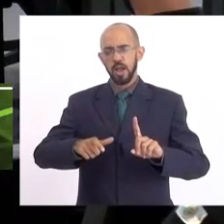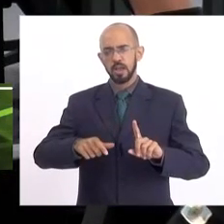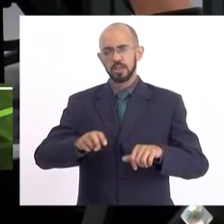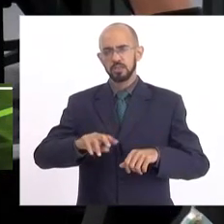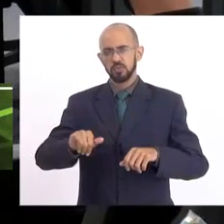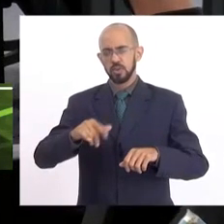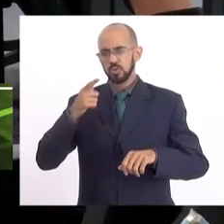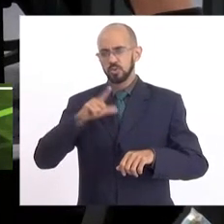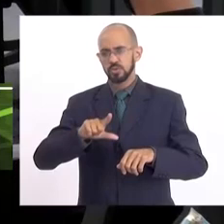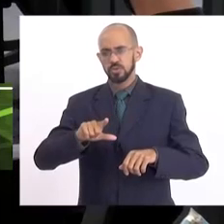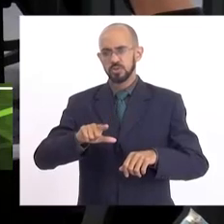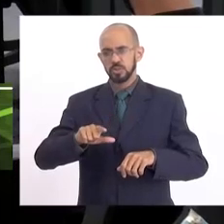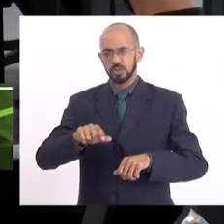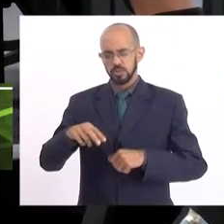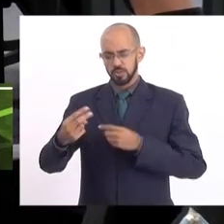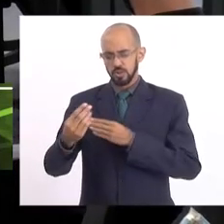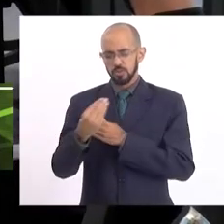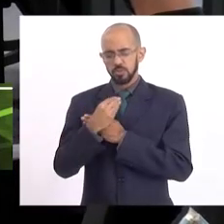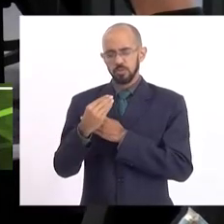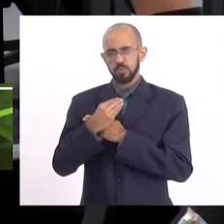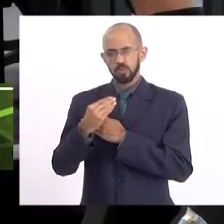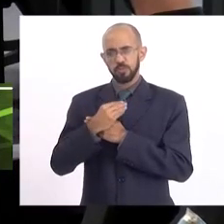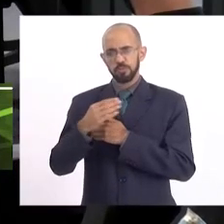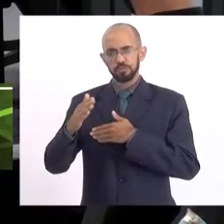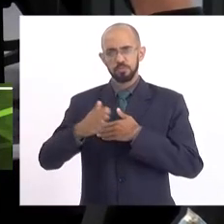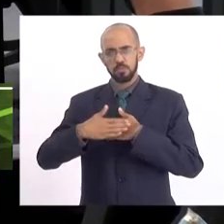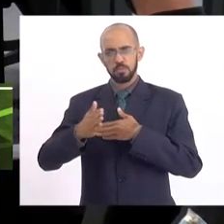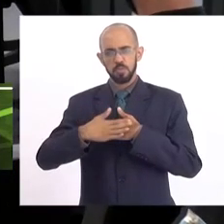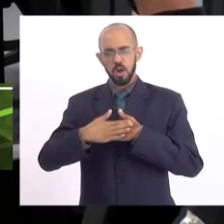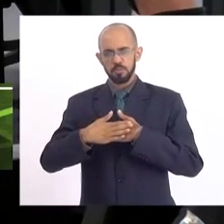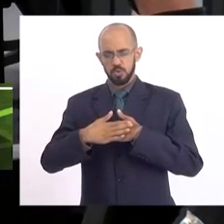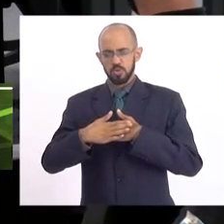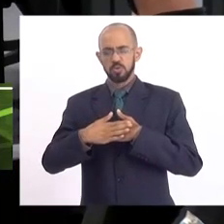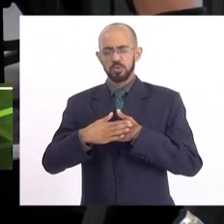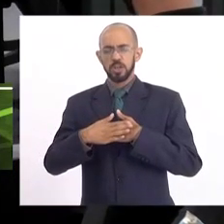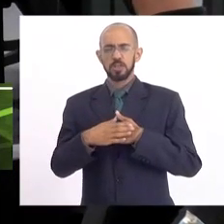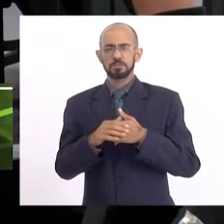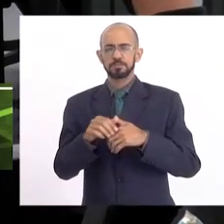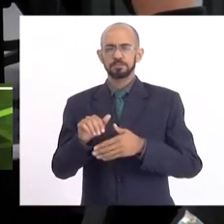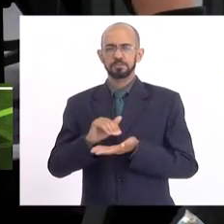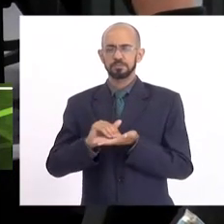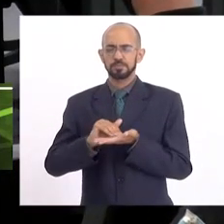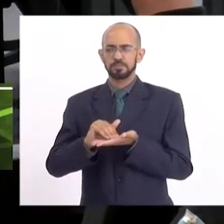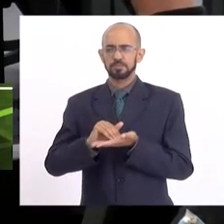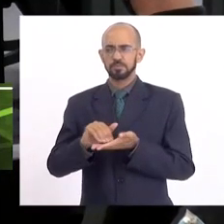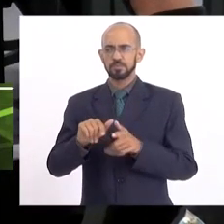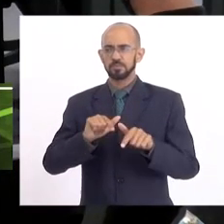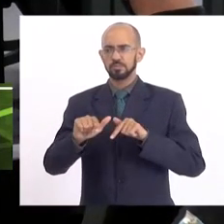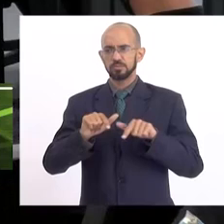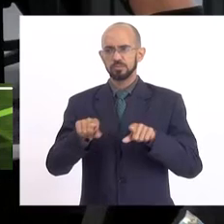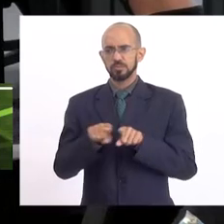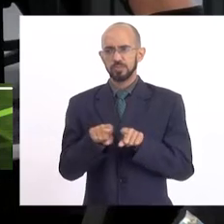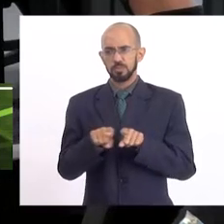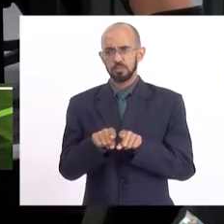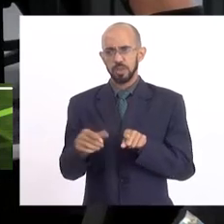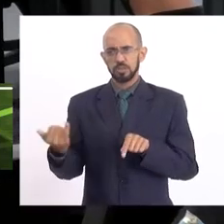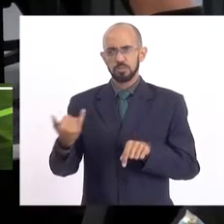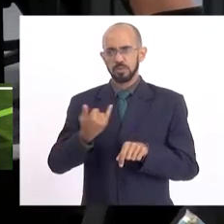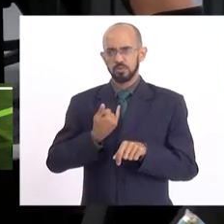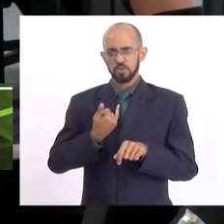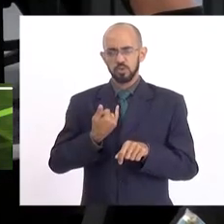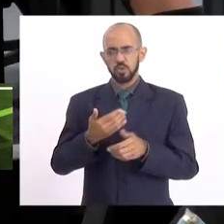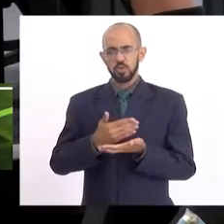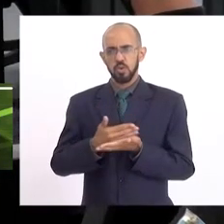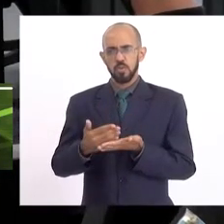prover o próprio sustento. A Secretaria de Trabalho também já me sinalizou que agora, no início